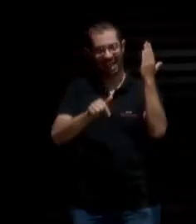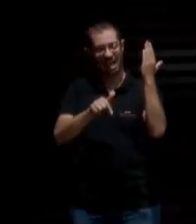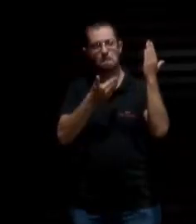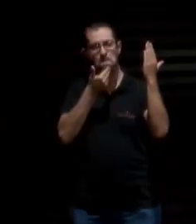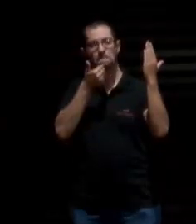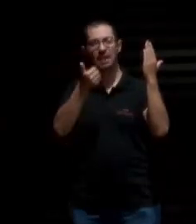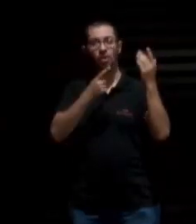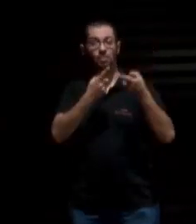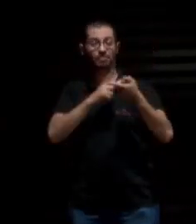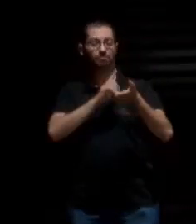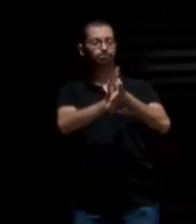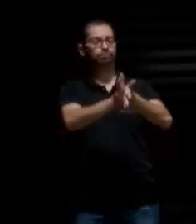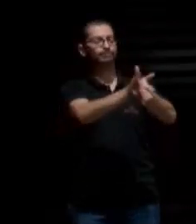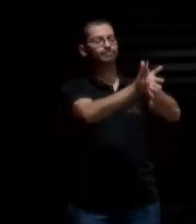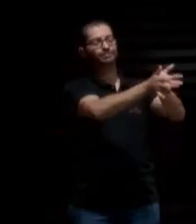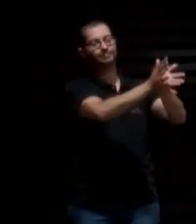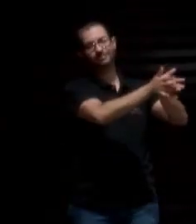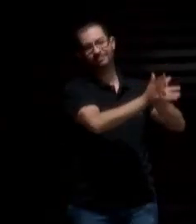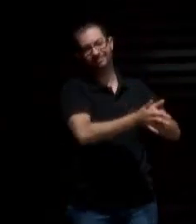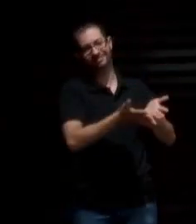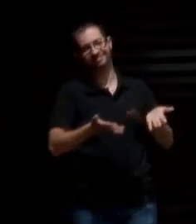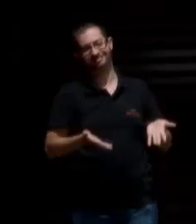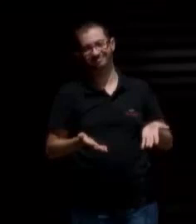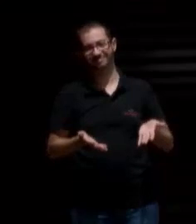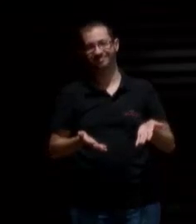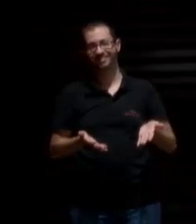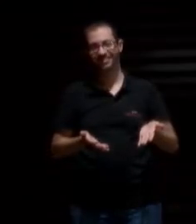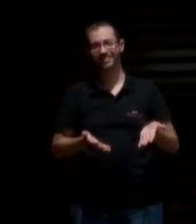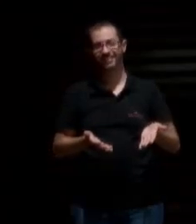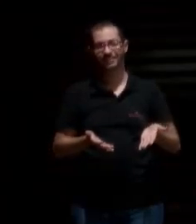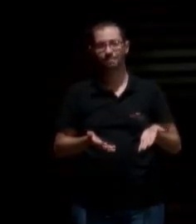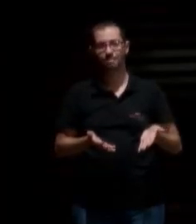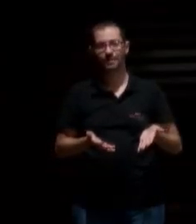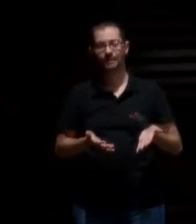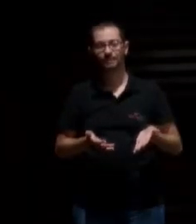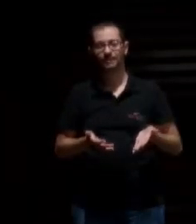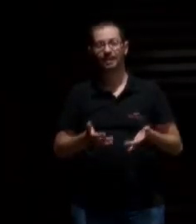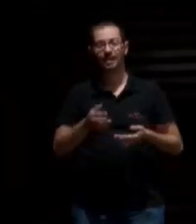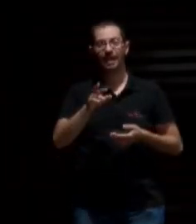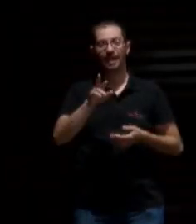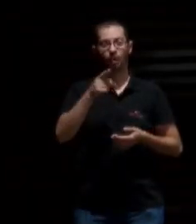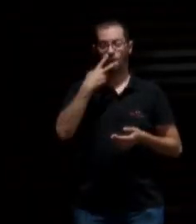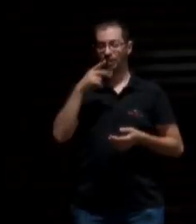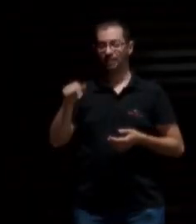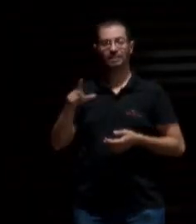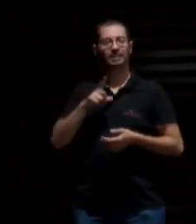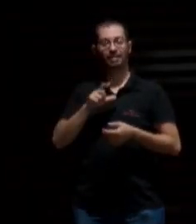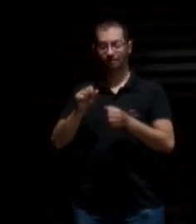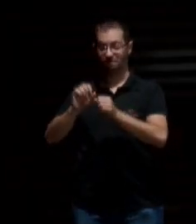o que a levanta, ou o bastão levantasse a quem não é pau. É como se eu usasse isso aqui, pensar que está me usando.